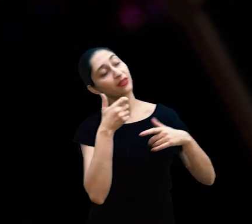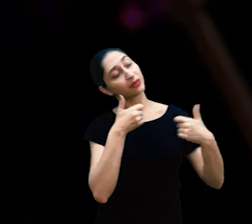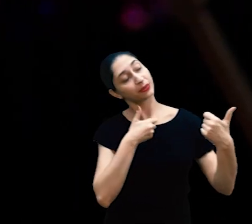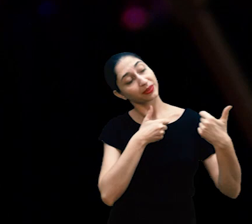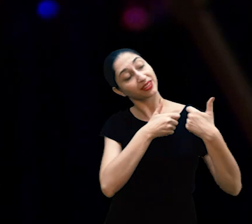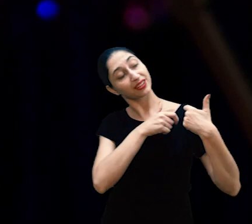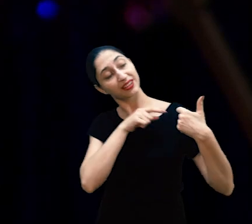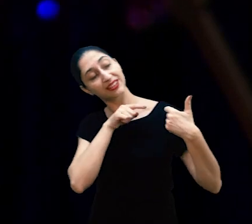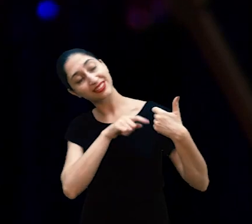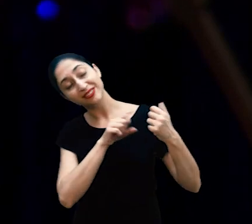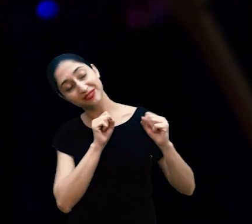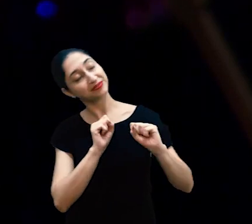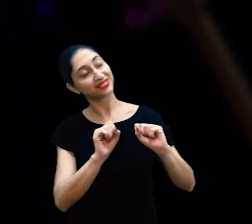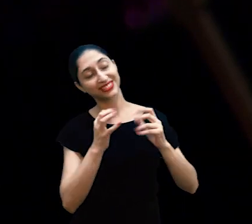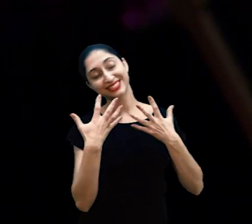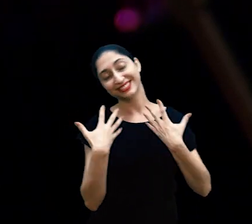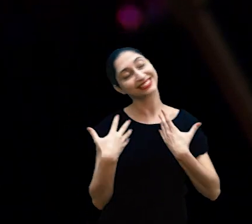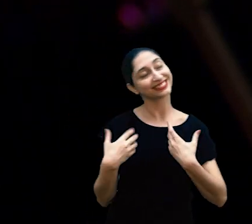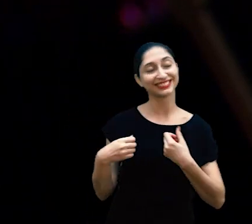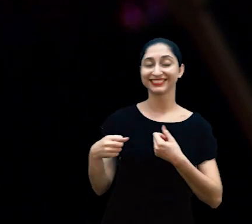outra pertinho daqui.